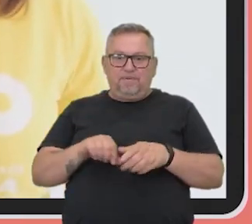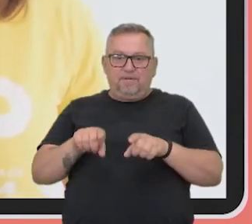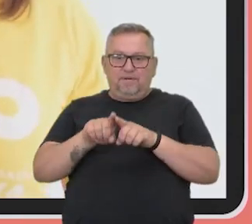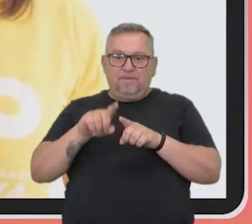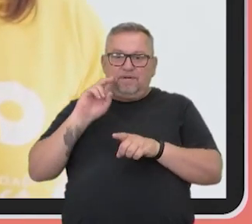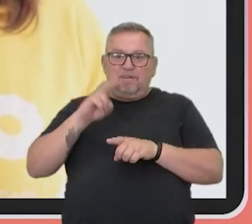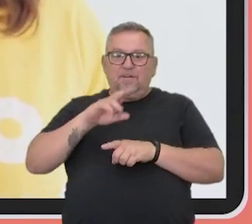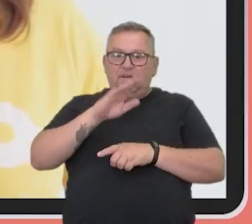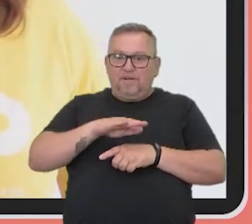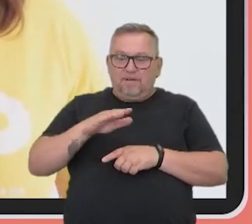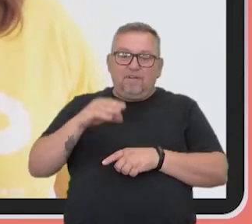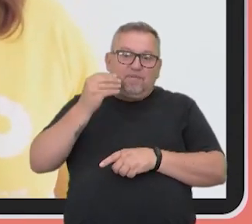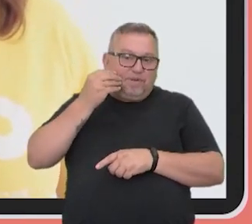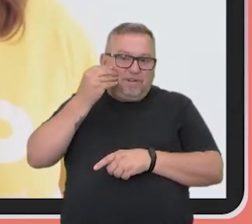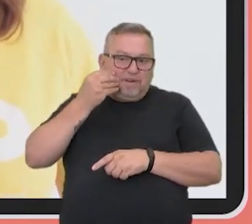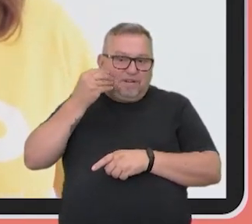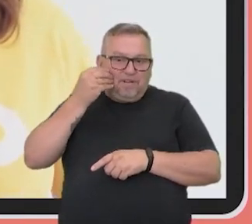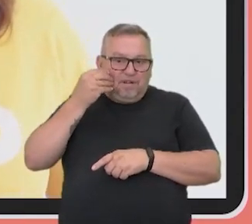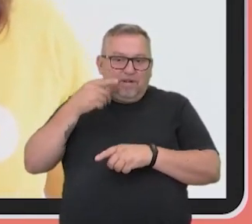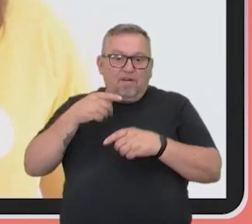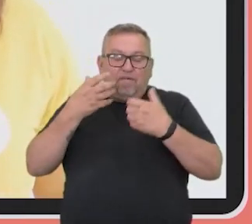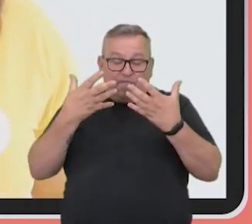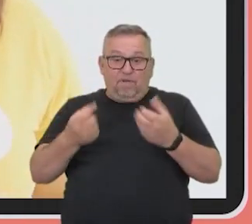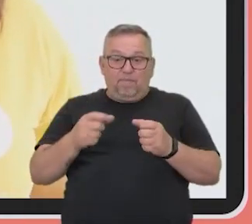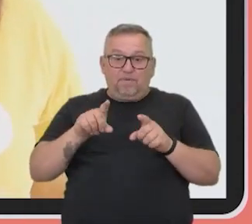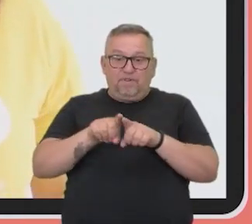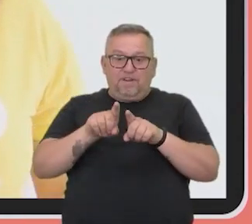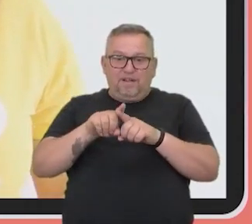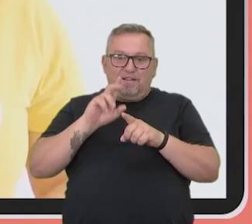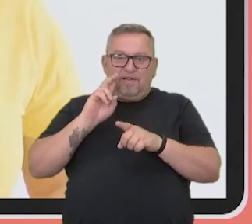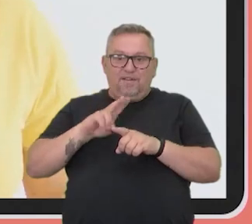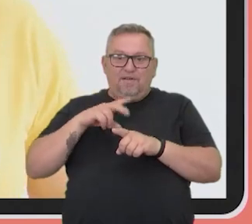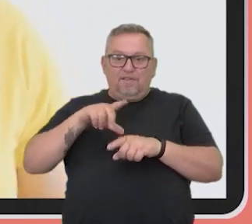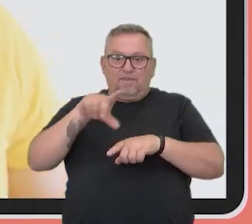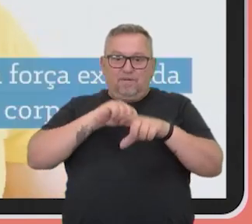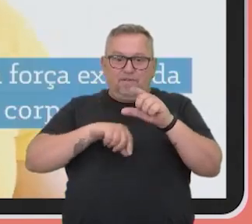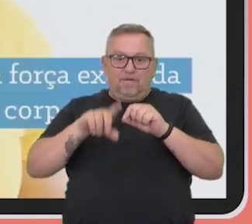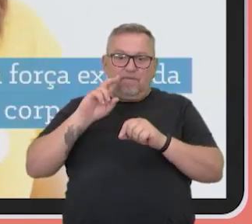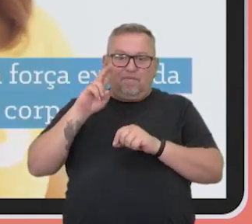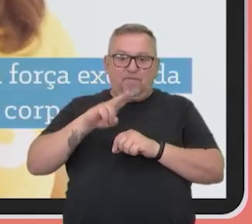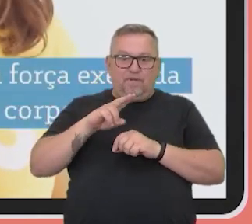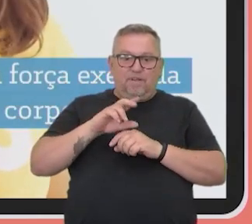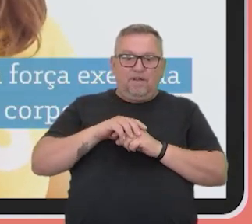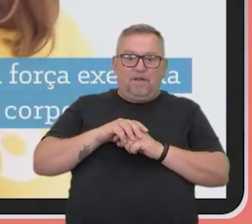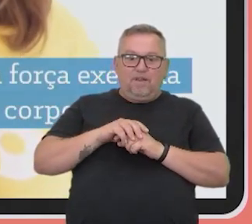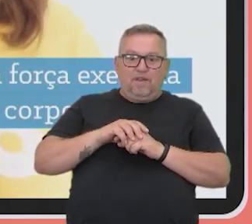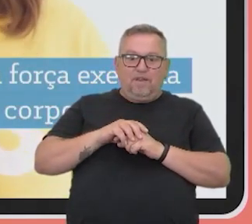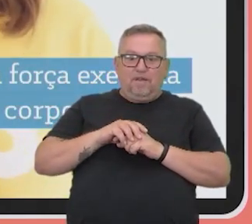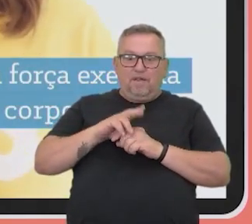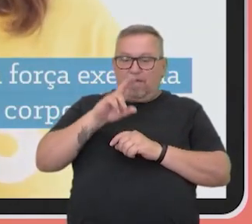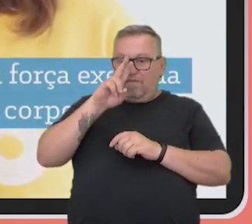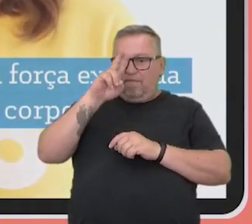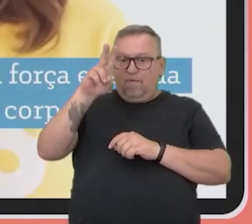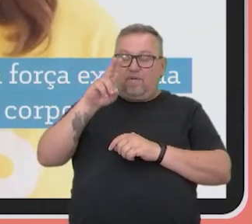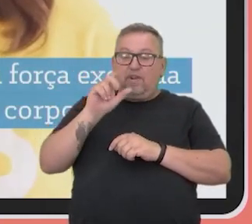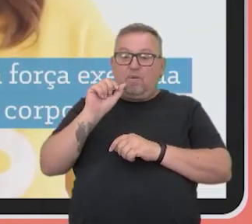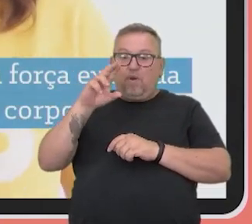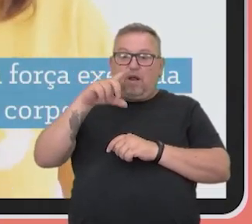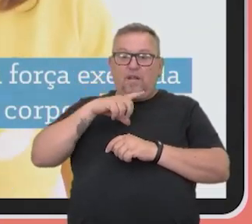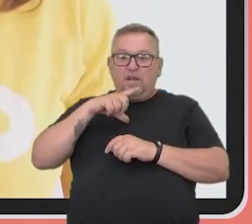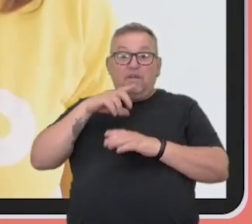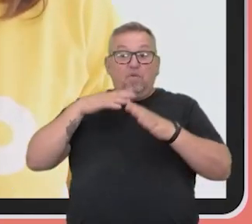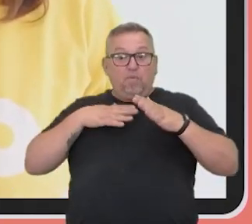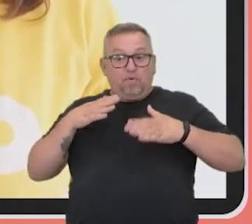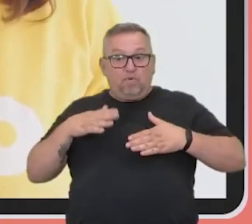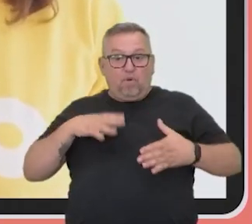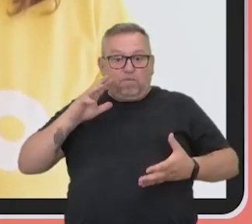esta experiência vamos testar um dos efeitos da pressão atmosférica, que é a força que o ar exerce sobre os